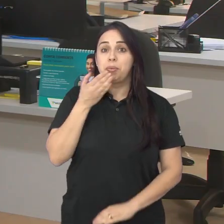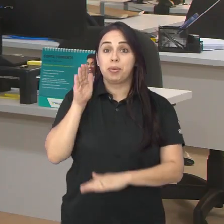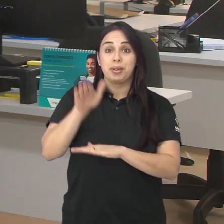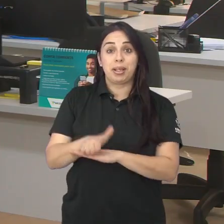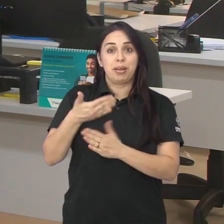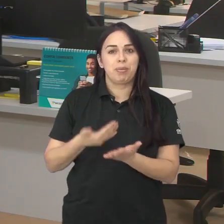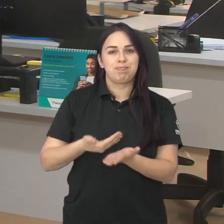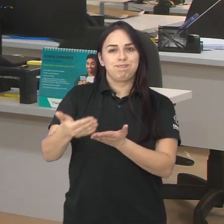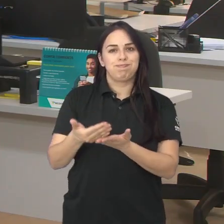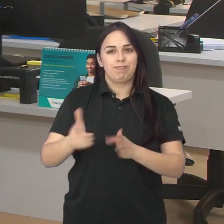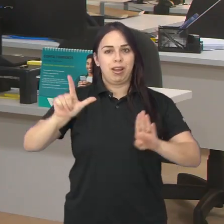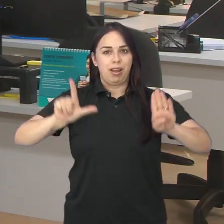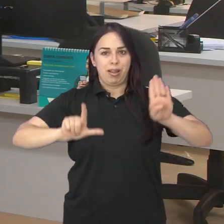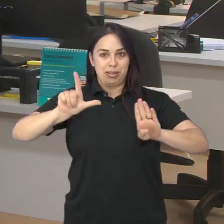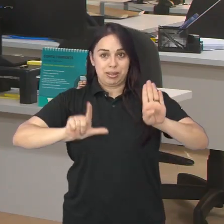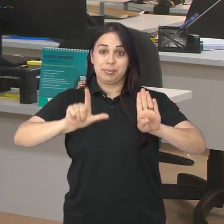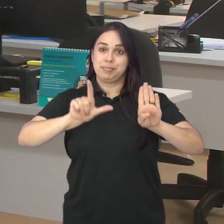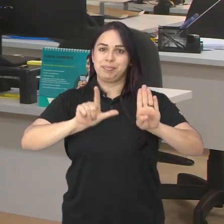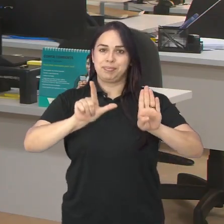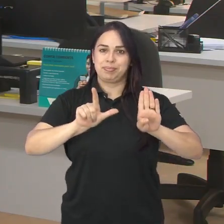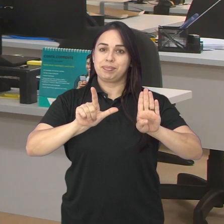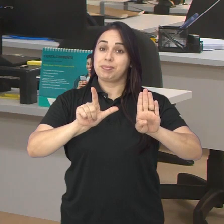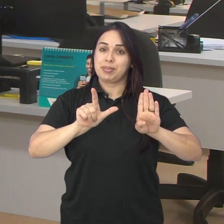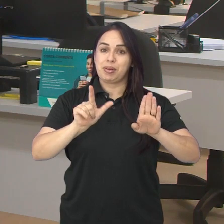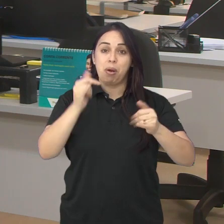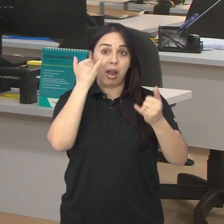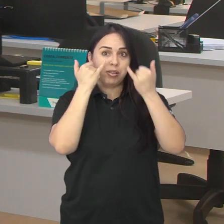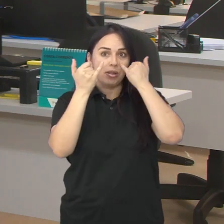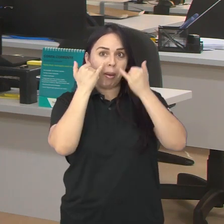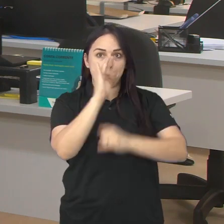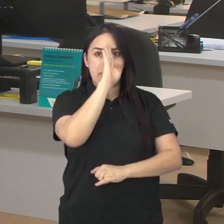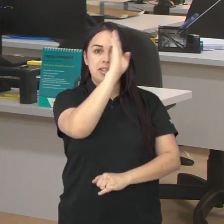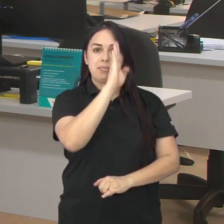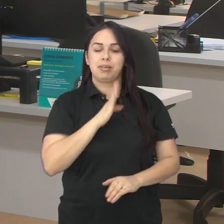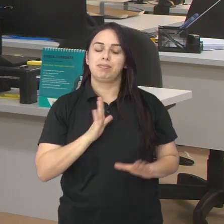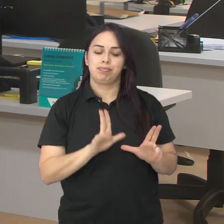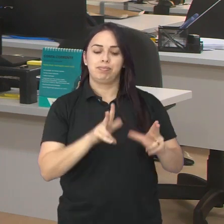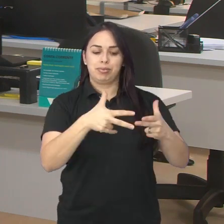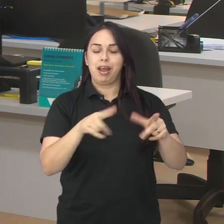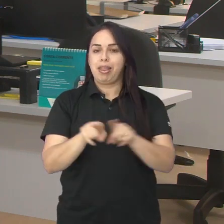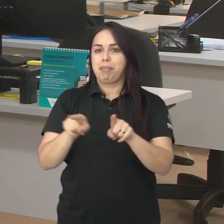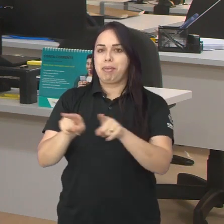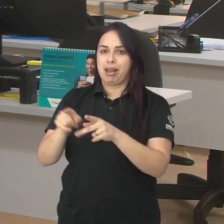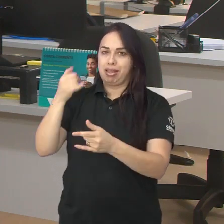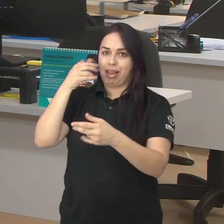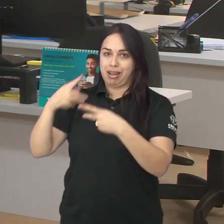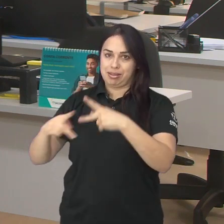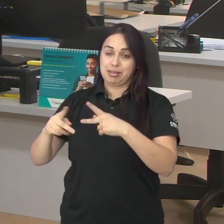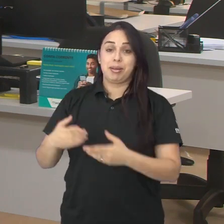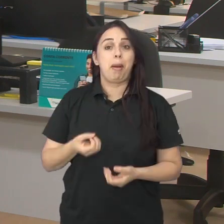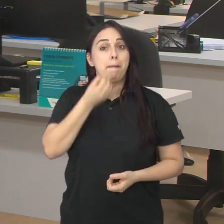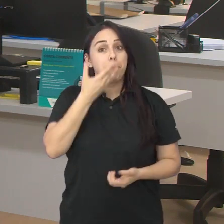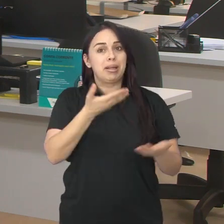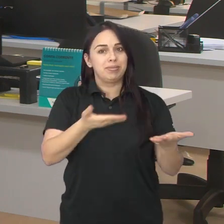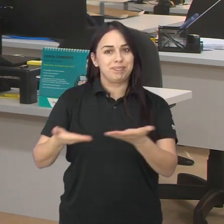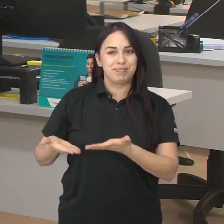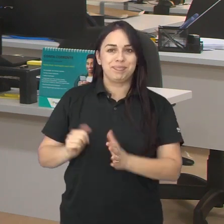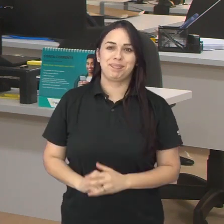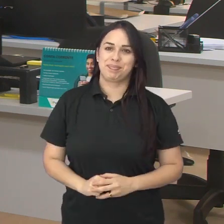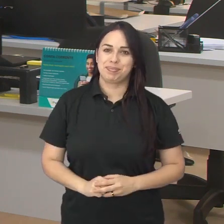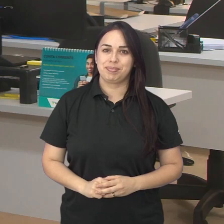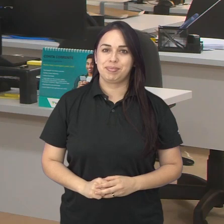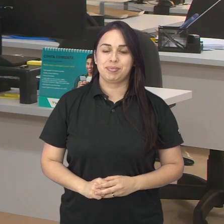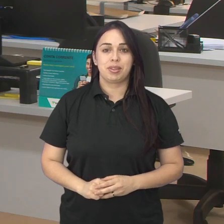Boa tarde, está começando mais um boletim legislativo com as principais notícias da Câmara e da nossa cidade. Seja muito